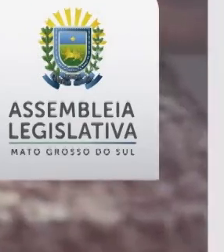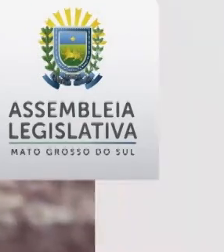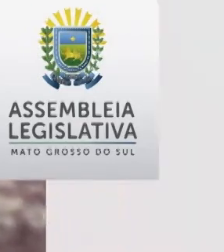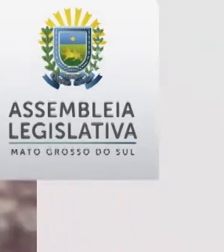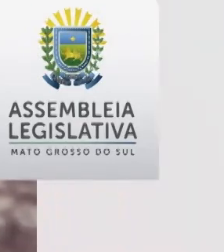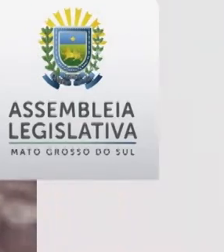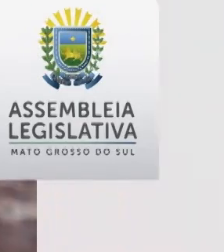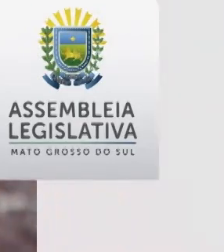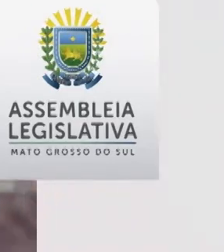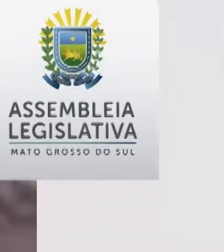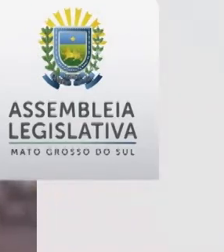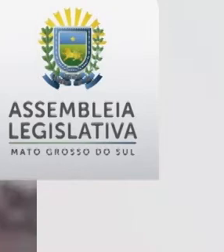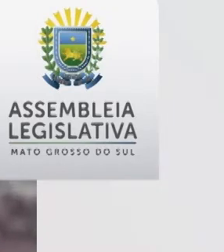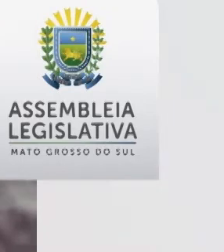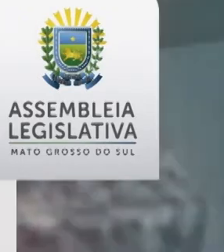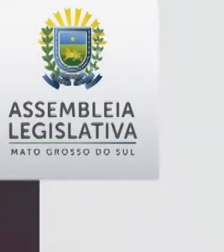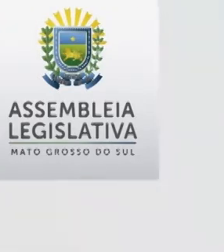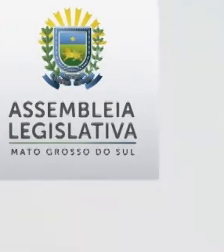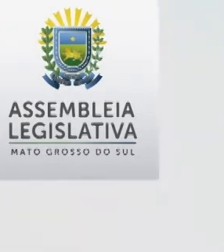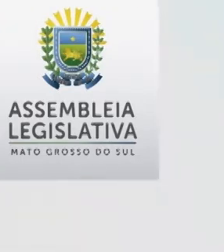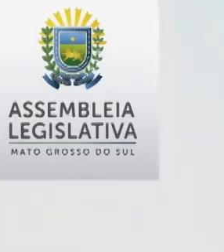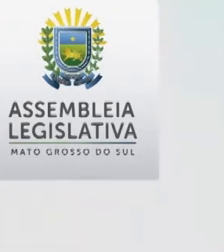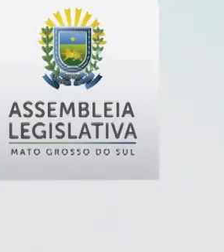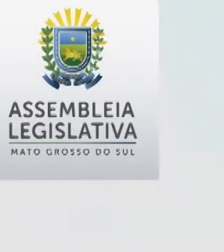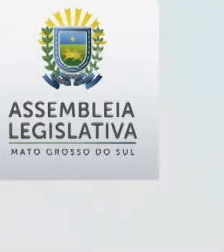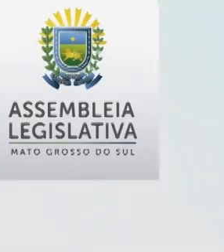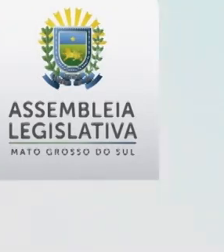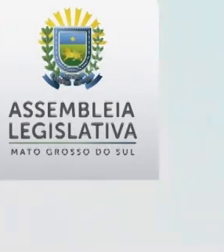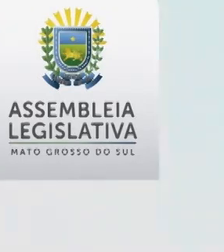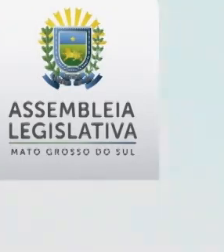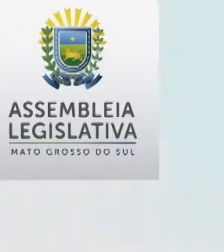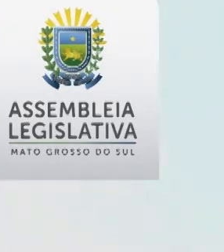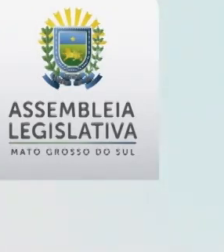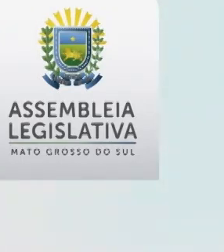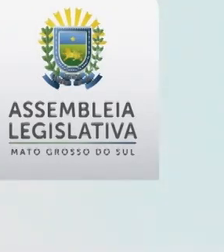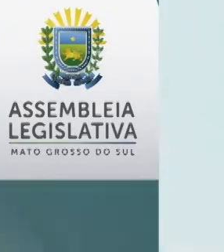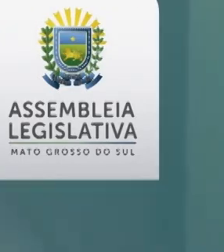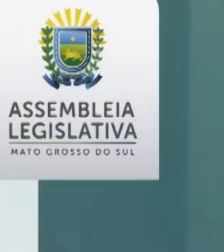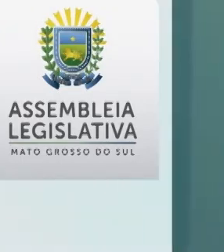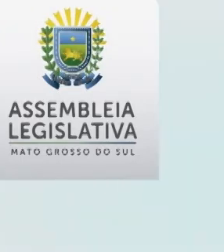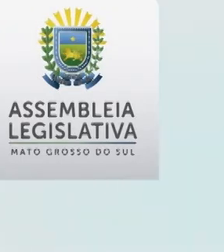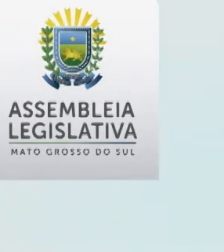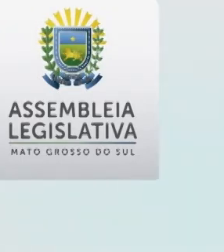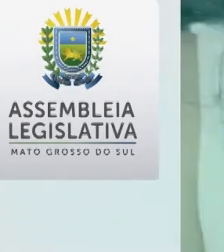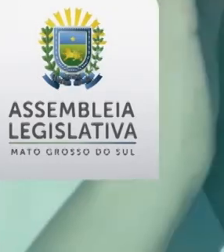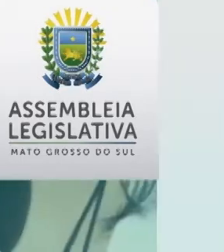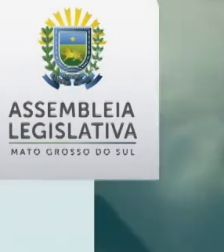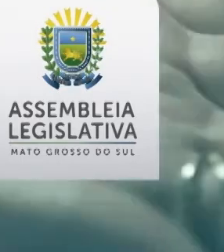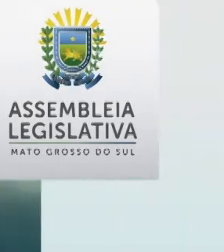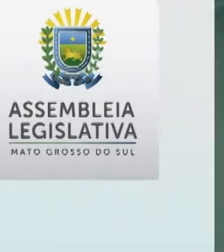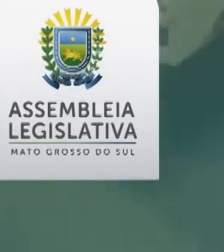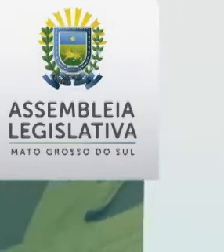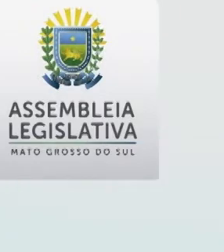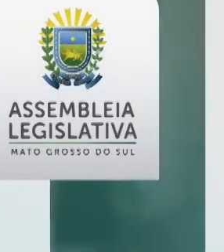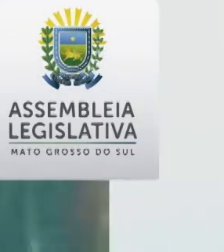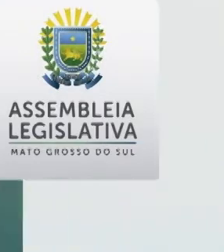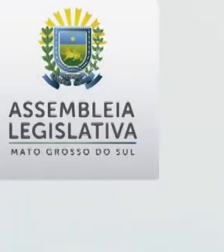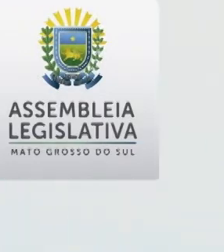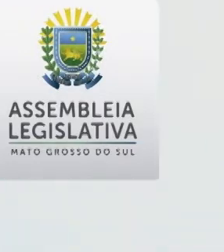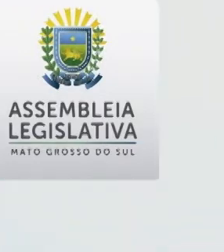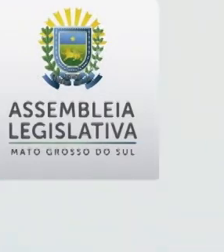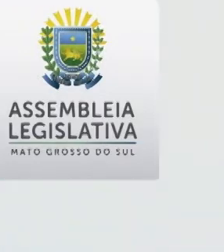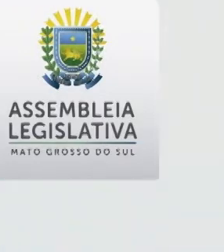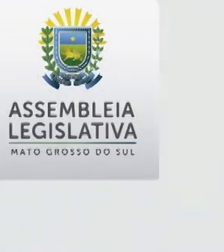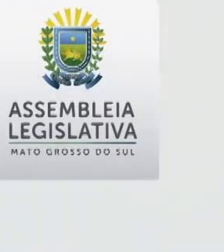é possível. Lavar sempre as mãos, fazer uso do álcool em gel, proteger-se com a máscara. Que o respeito à